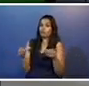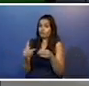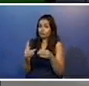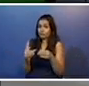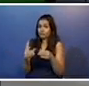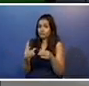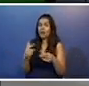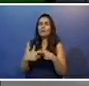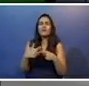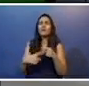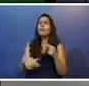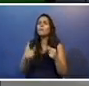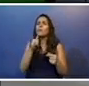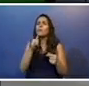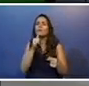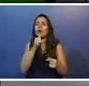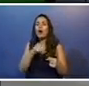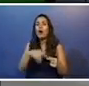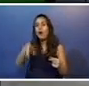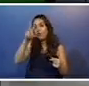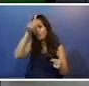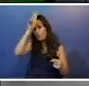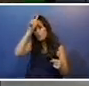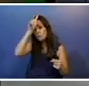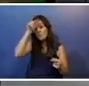porque, por exemplo, formigas,